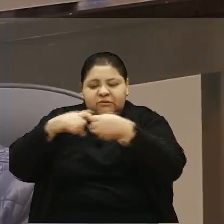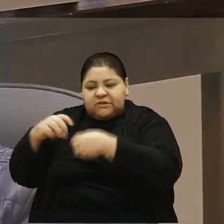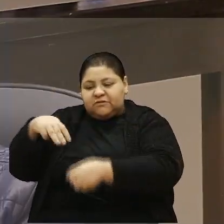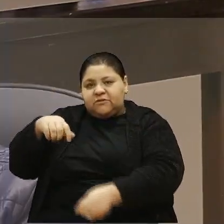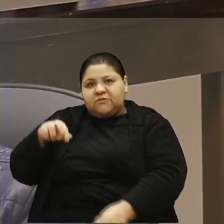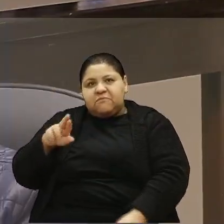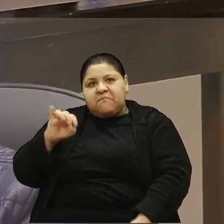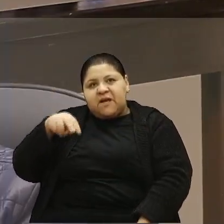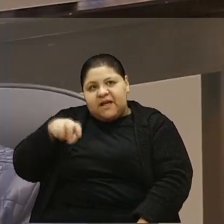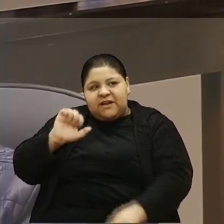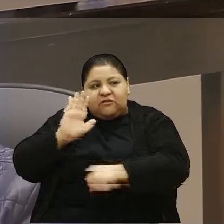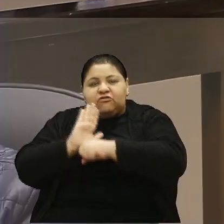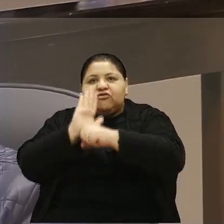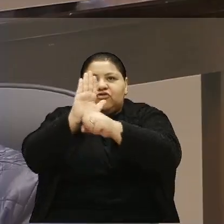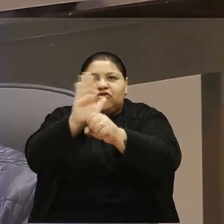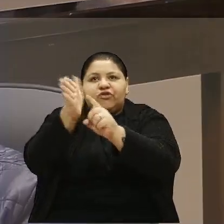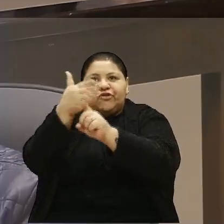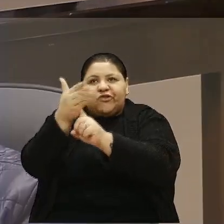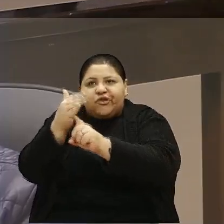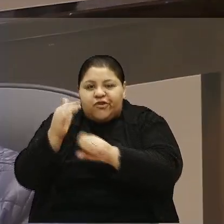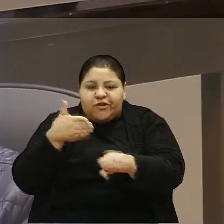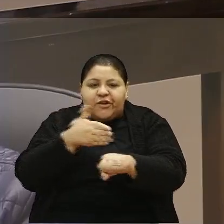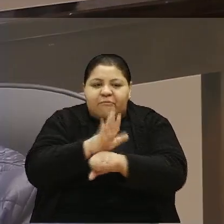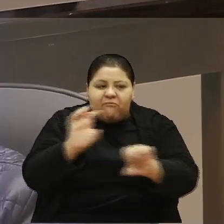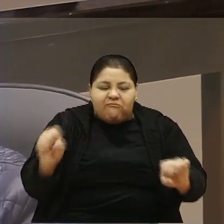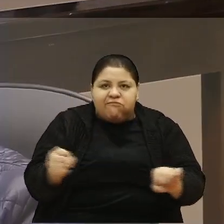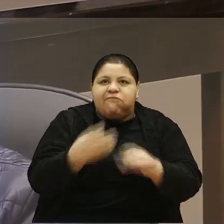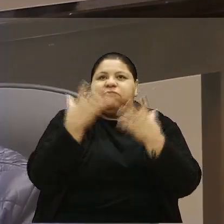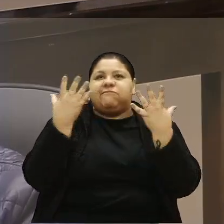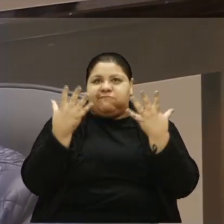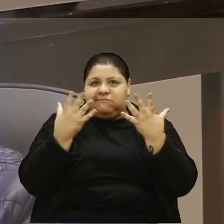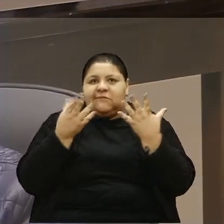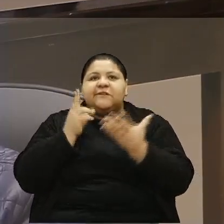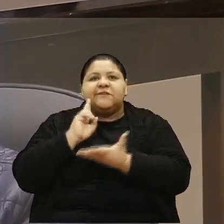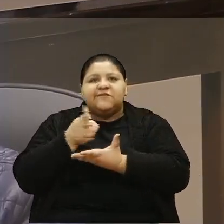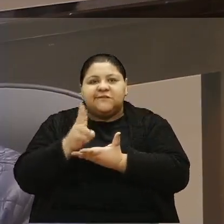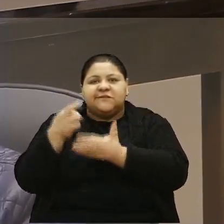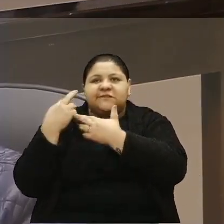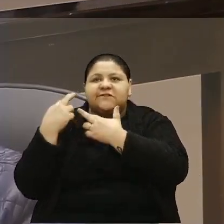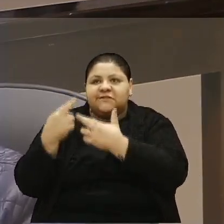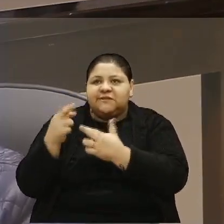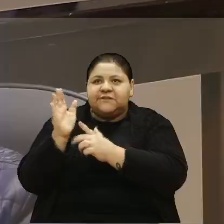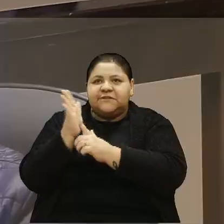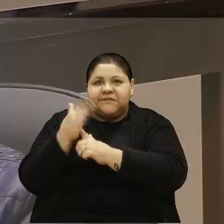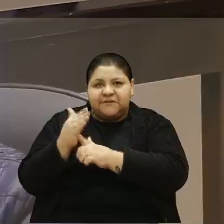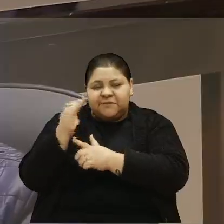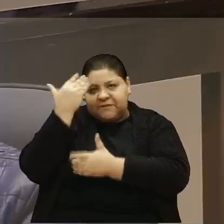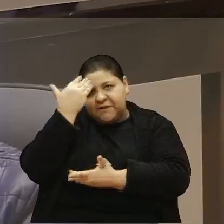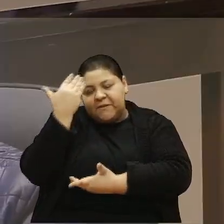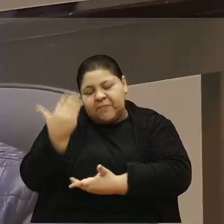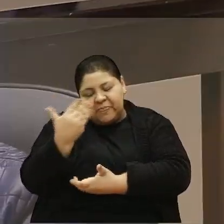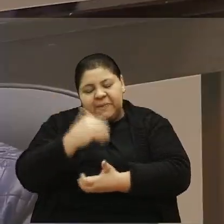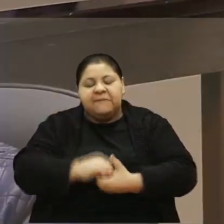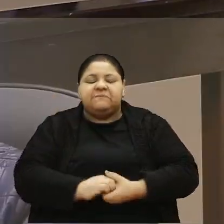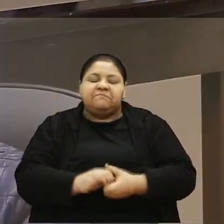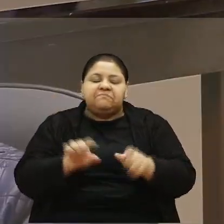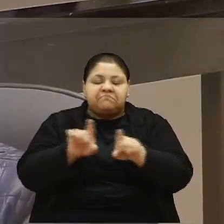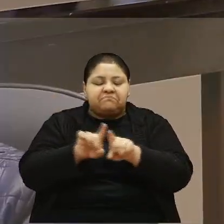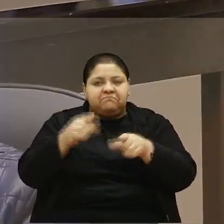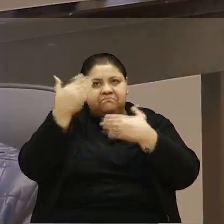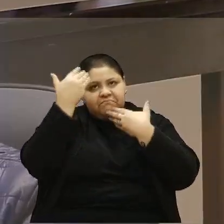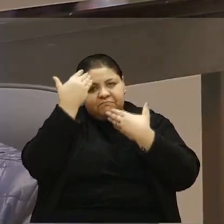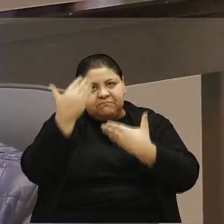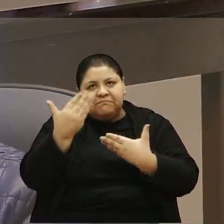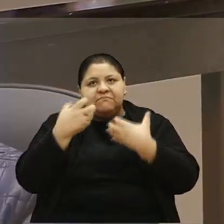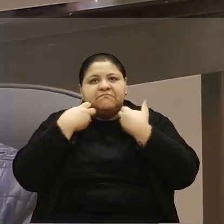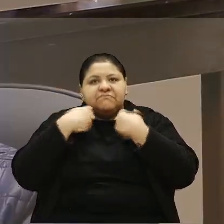com a bandeira lá na entrada do evento, aquela bandeira bem grande, né? Então, o pessoal que sempre fica responsável pela bandeira, agradecer. E também agradecer o pessoal da